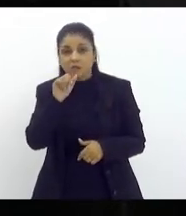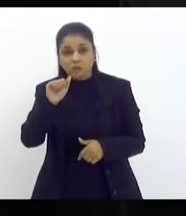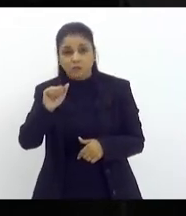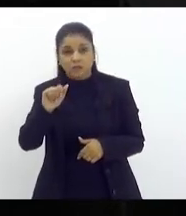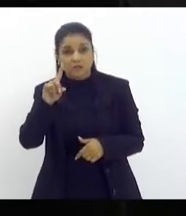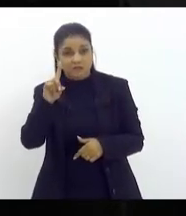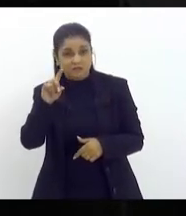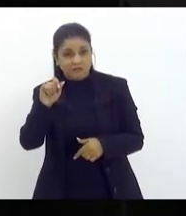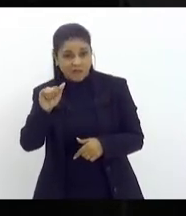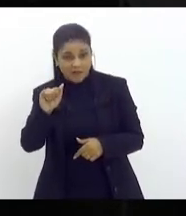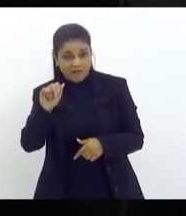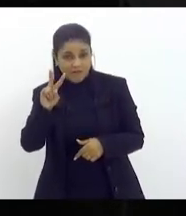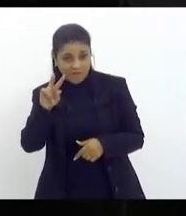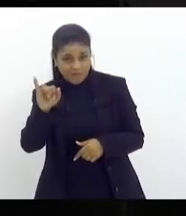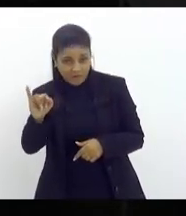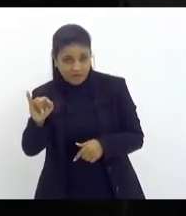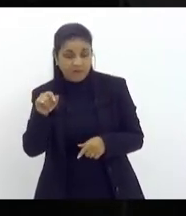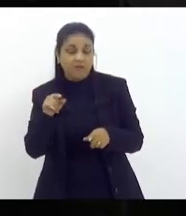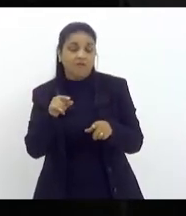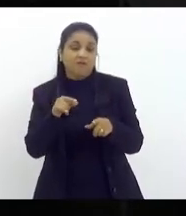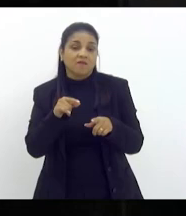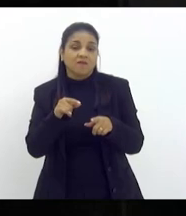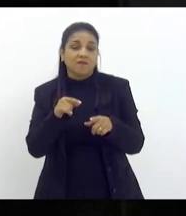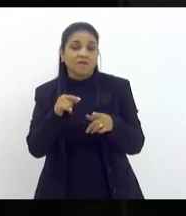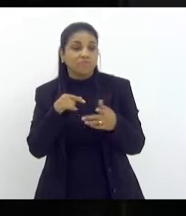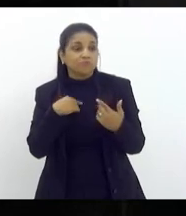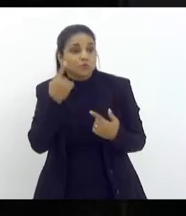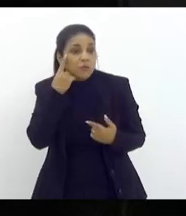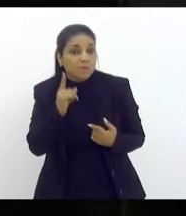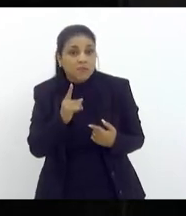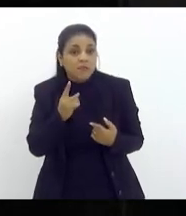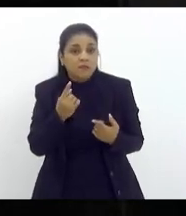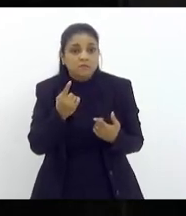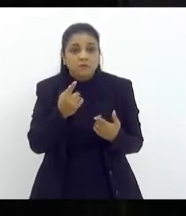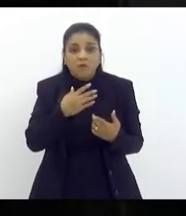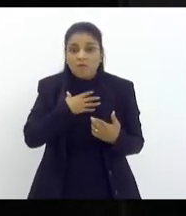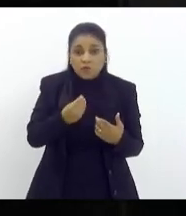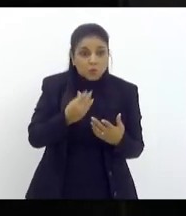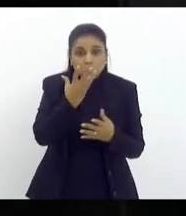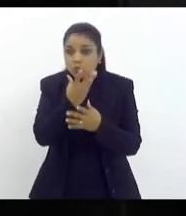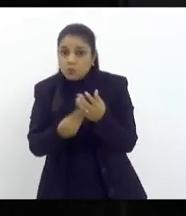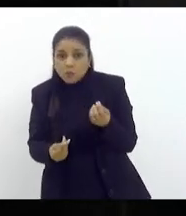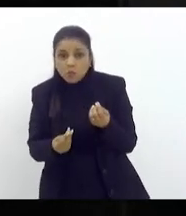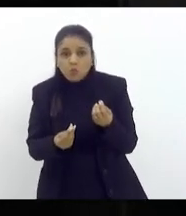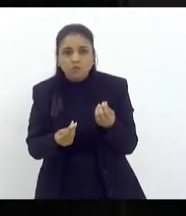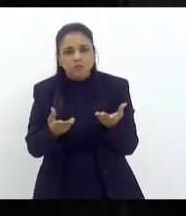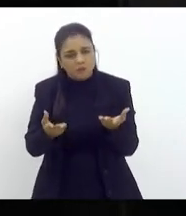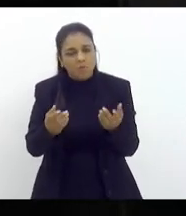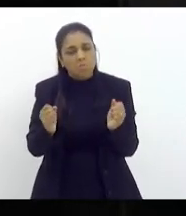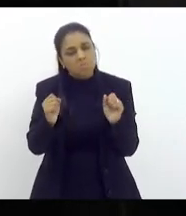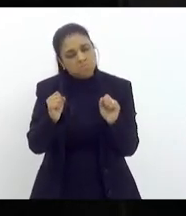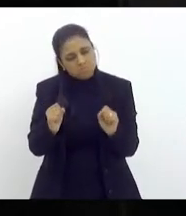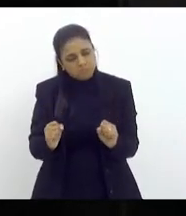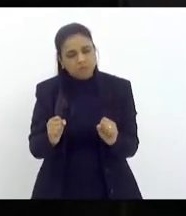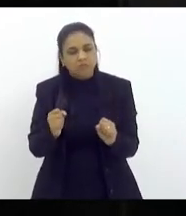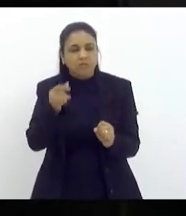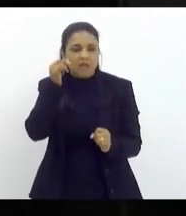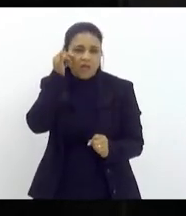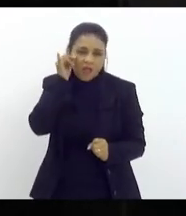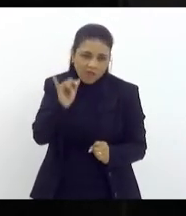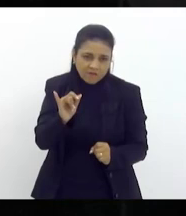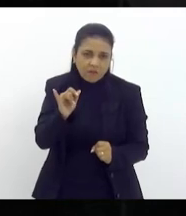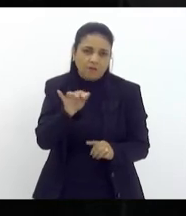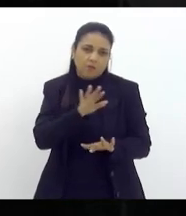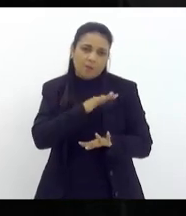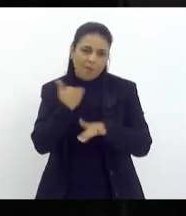com poucas ações do Estado essa morte poderia ter sido evitada e eu conto com cada